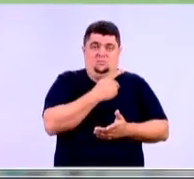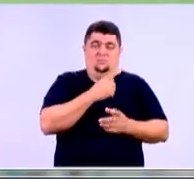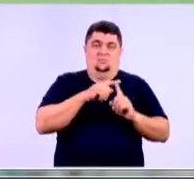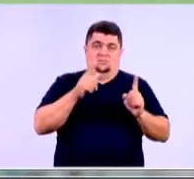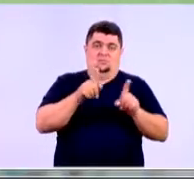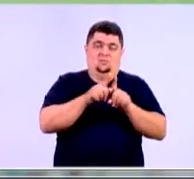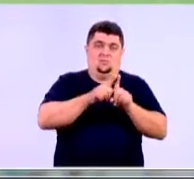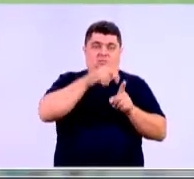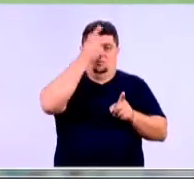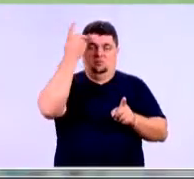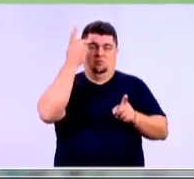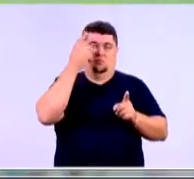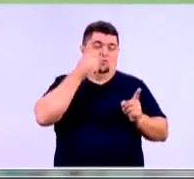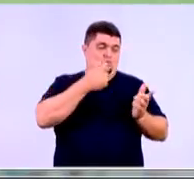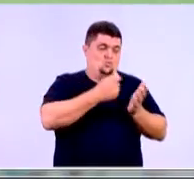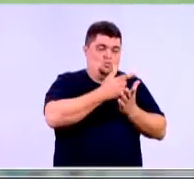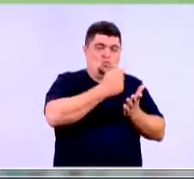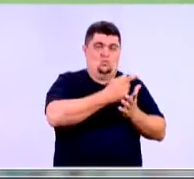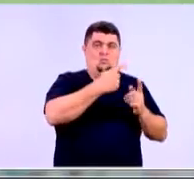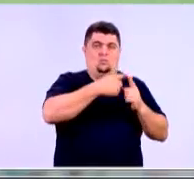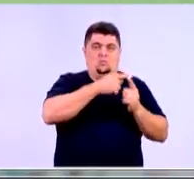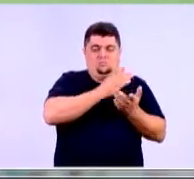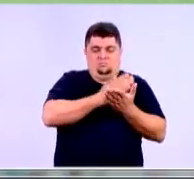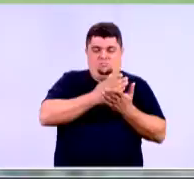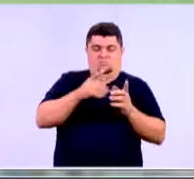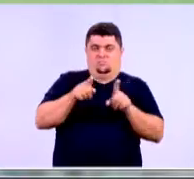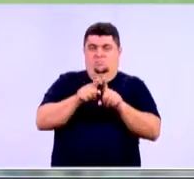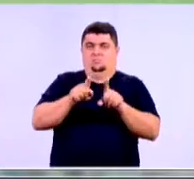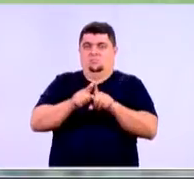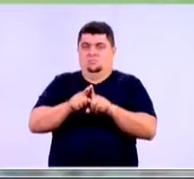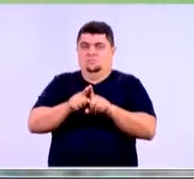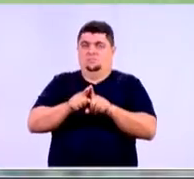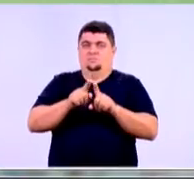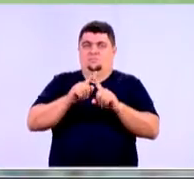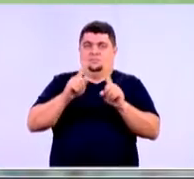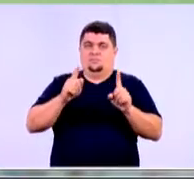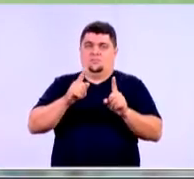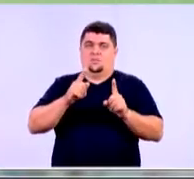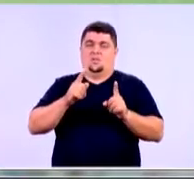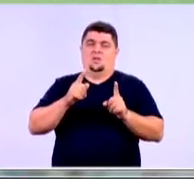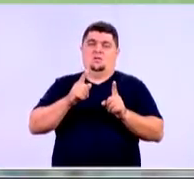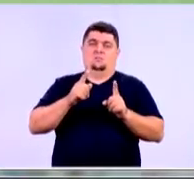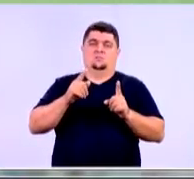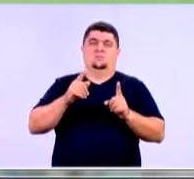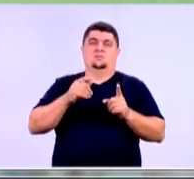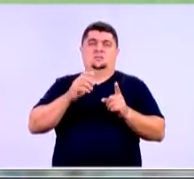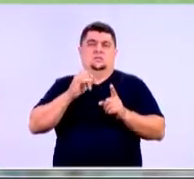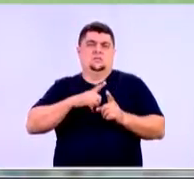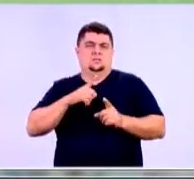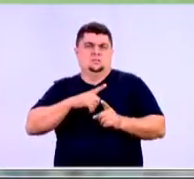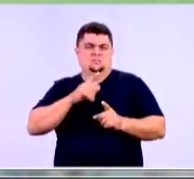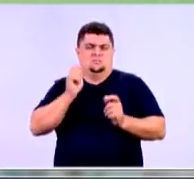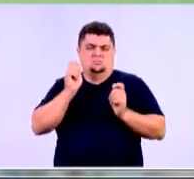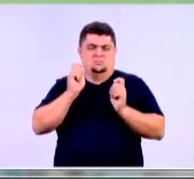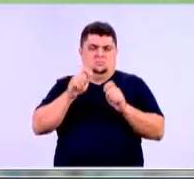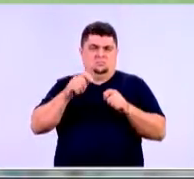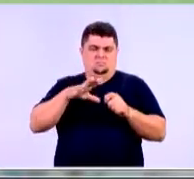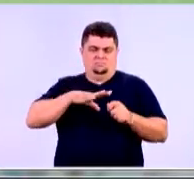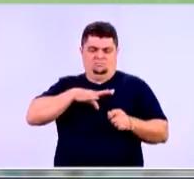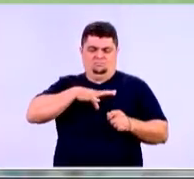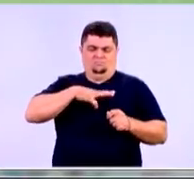seus fornecedores, que lhe venderam a prazo, na forma de mercadorias. Será que você está